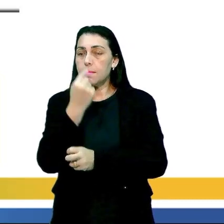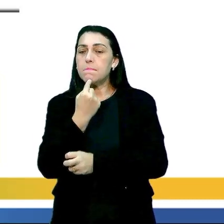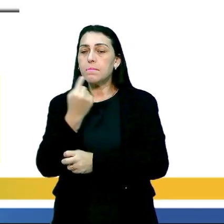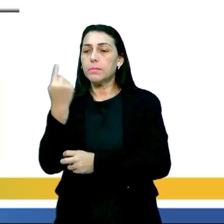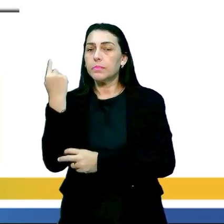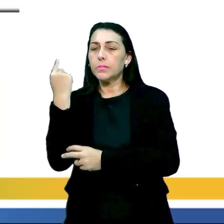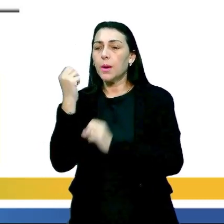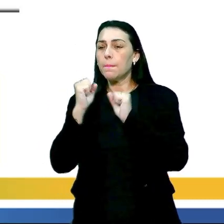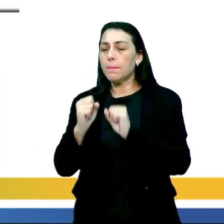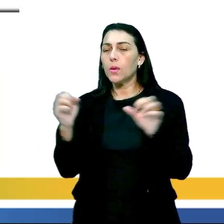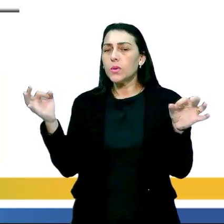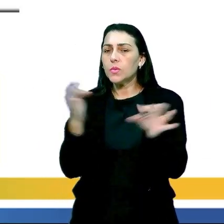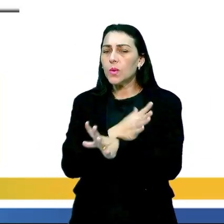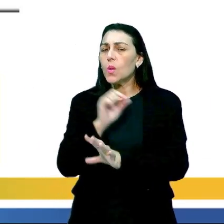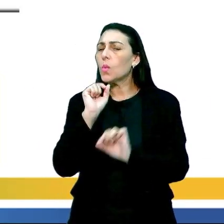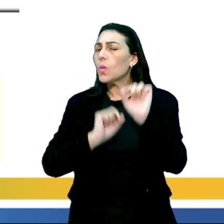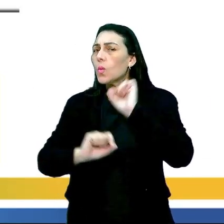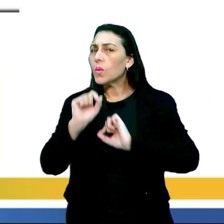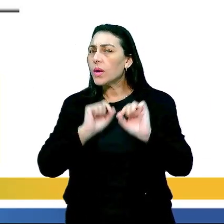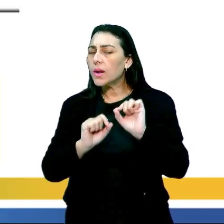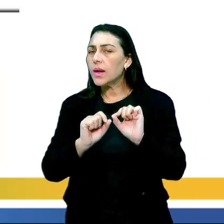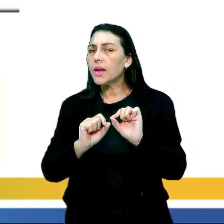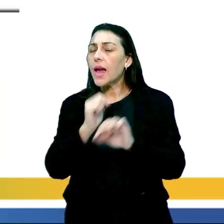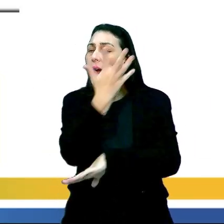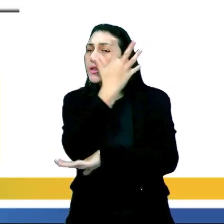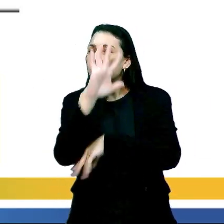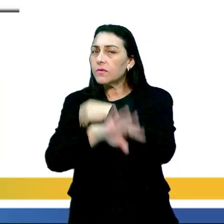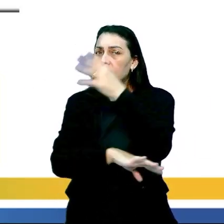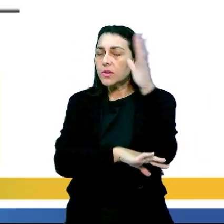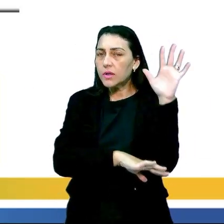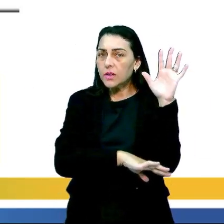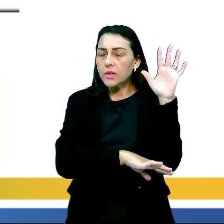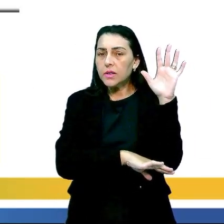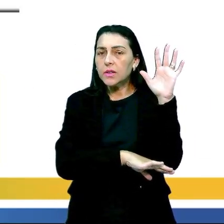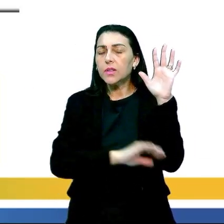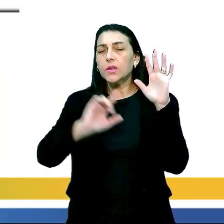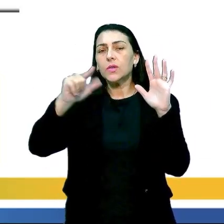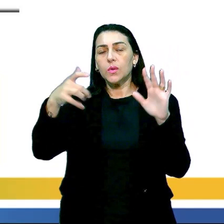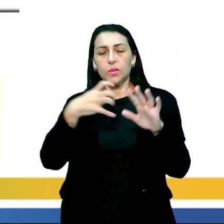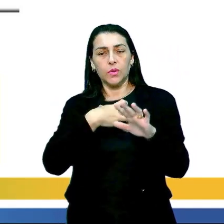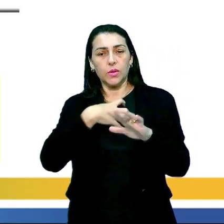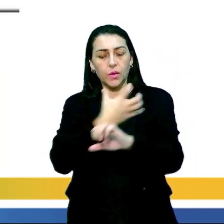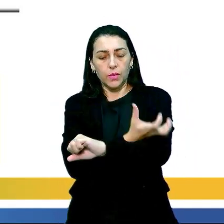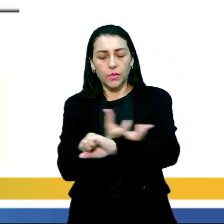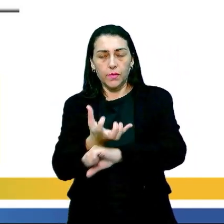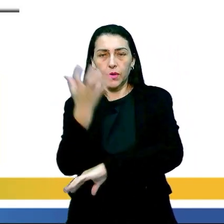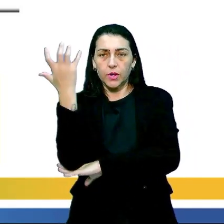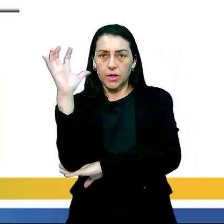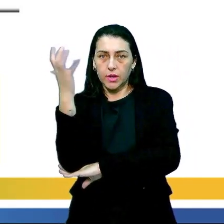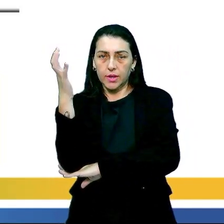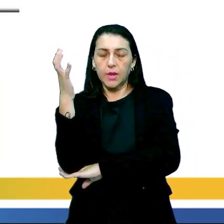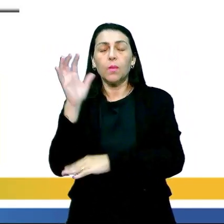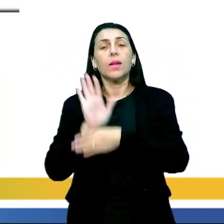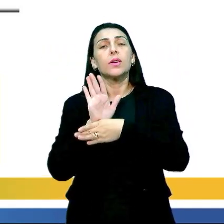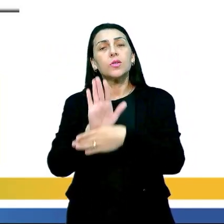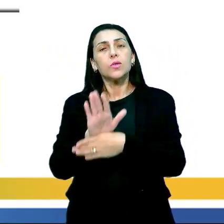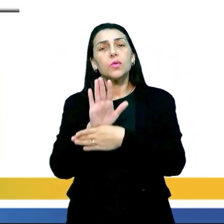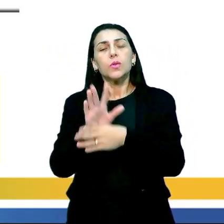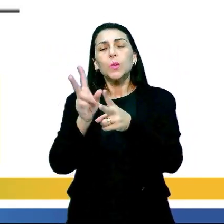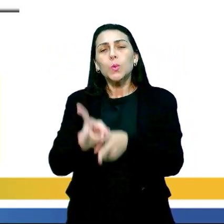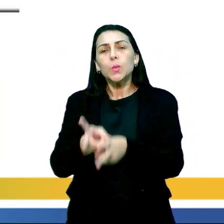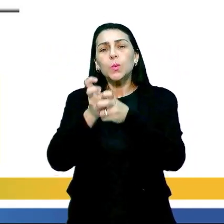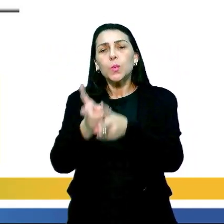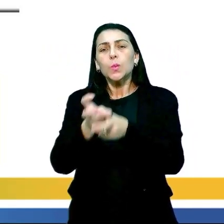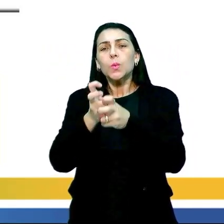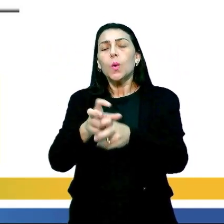e a gente pode concluir o seguinte: as florestas e demais formas de vegetação, elas ajudam a absorver